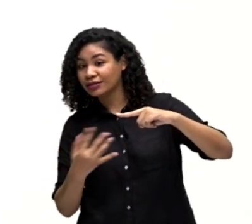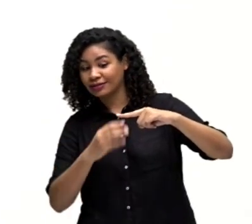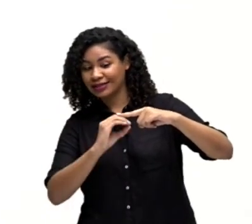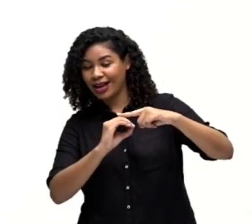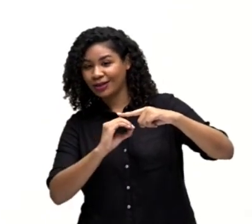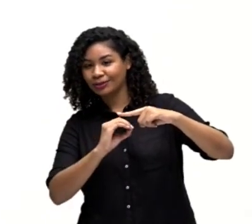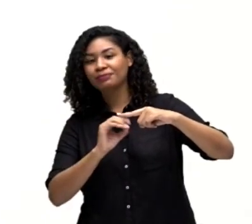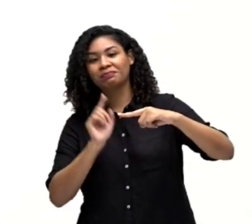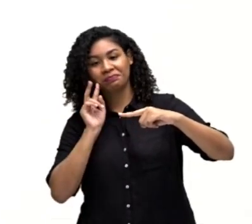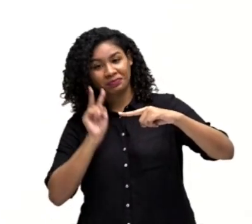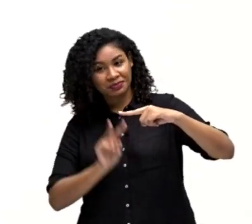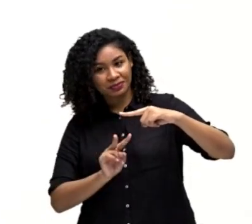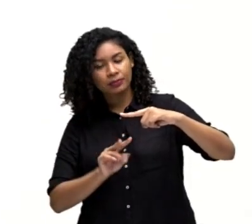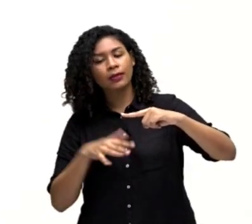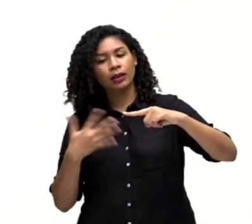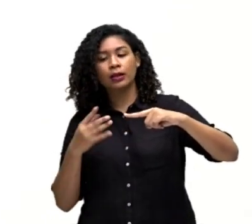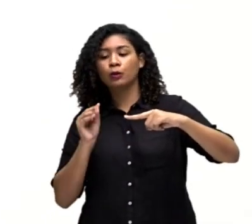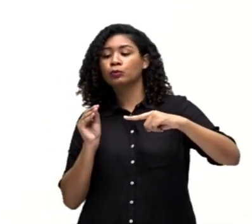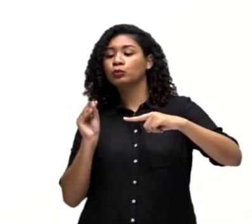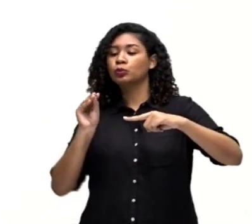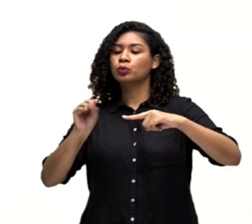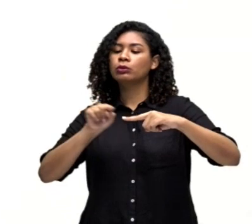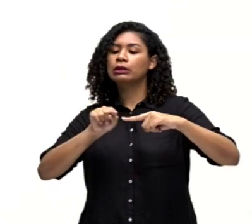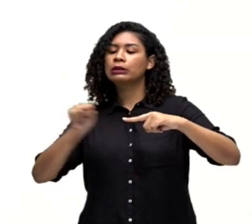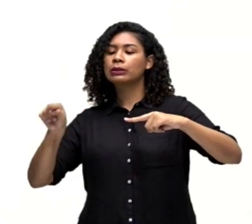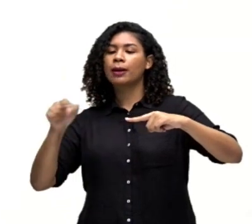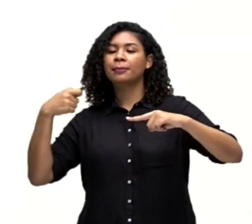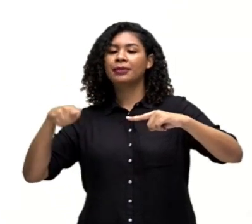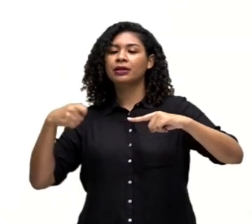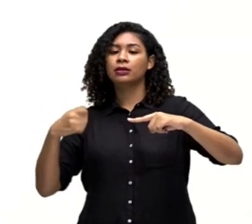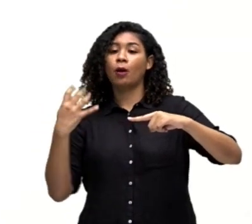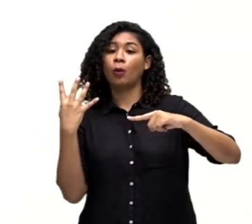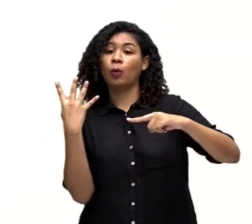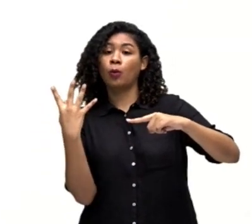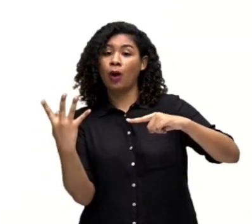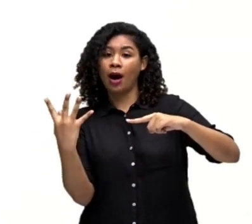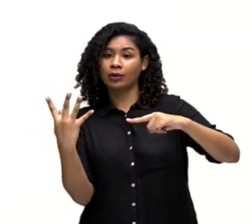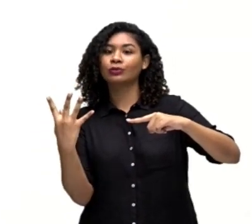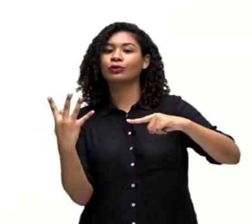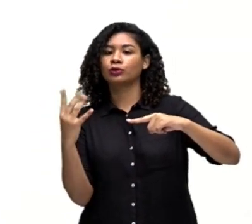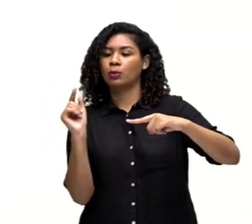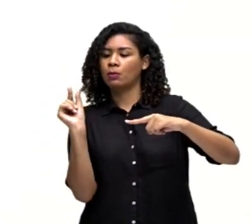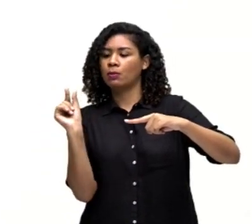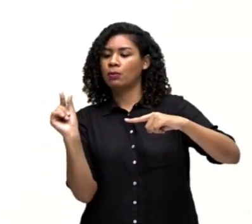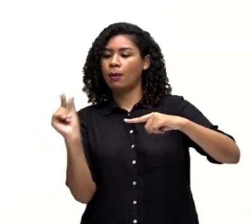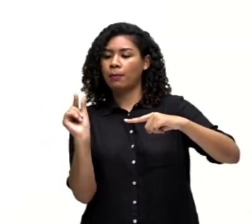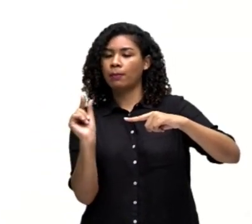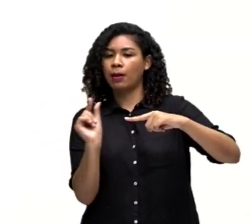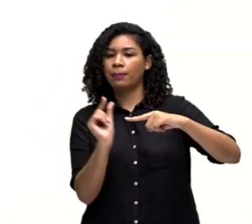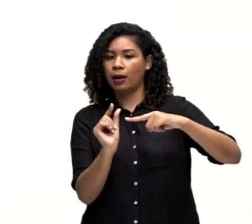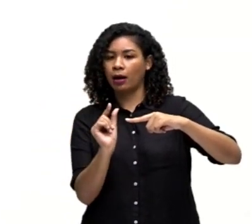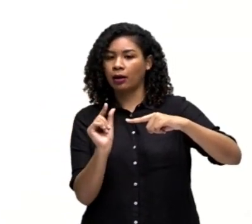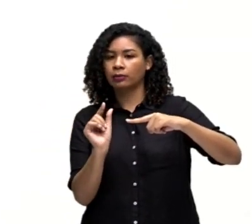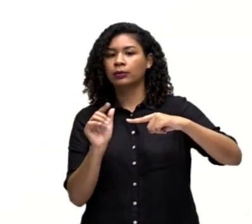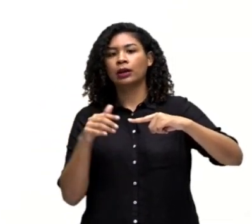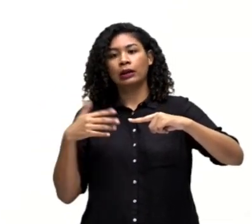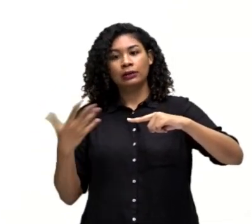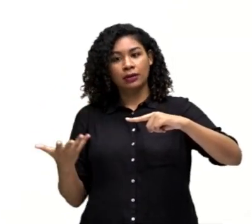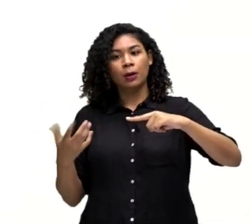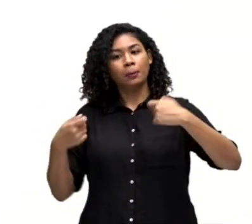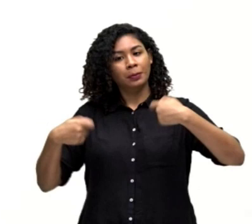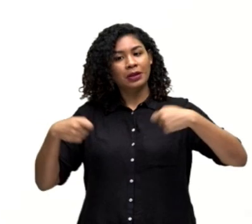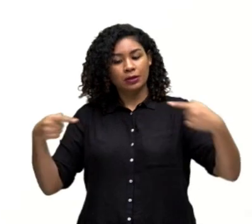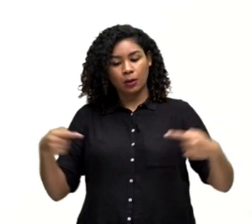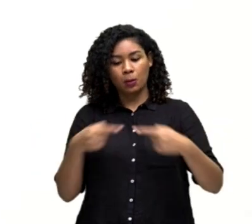casas decimais. Porém, dessas 4 casas, 2 delas têm que ser iguais